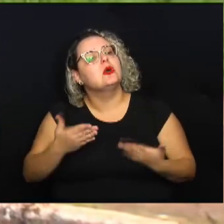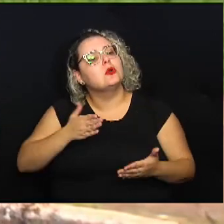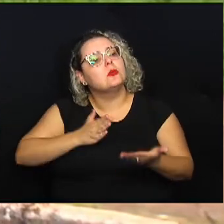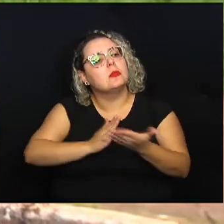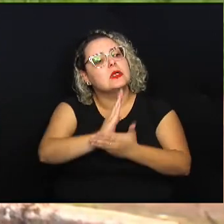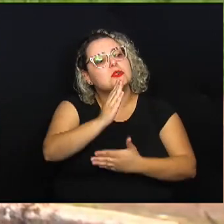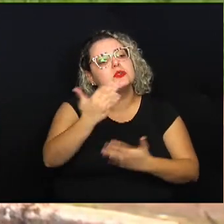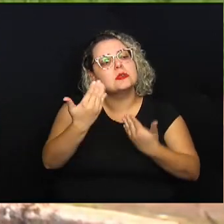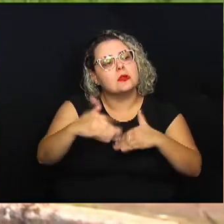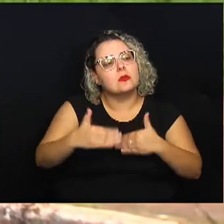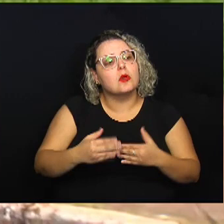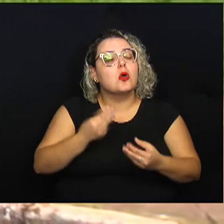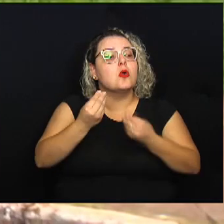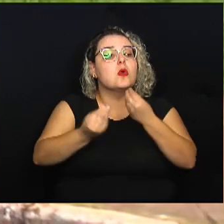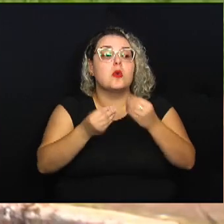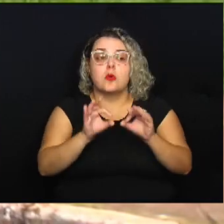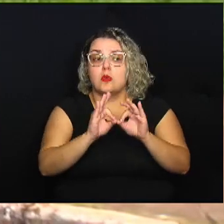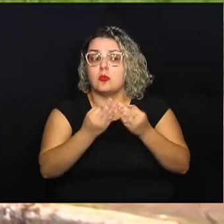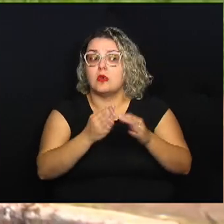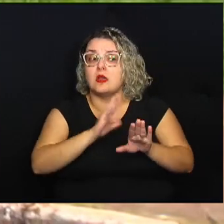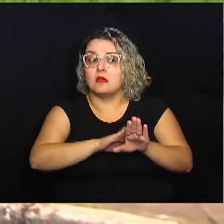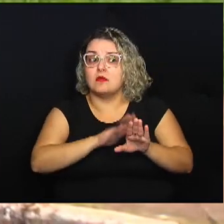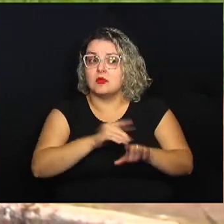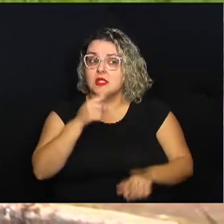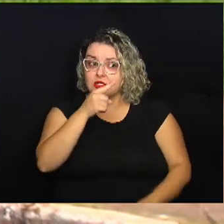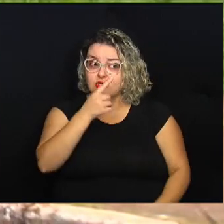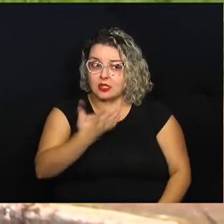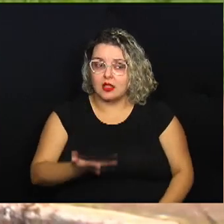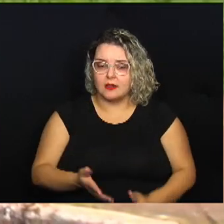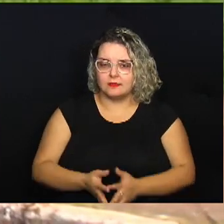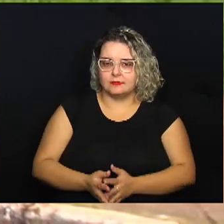vestibular, como que sua família reagiu?